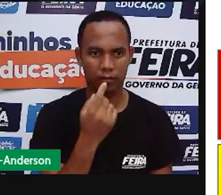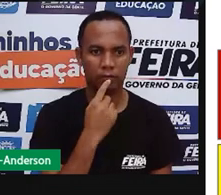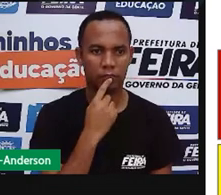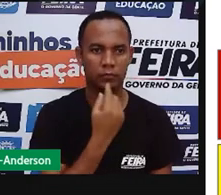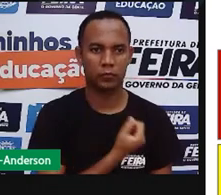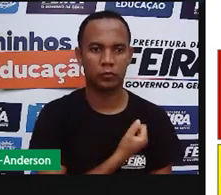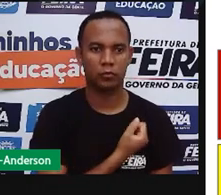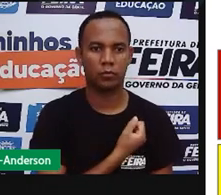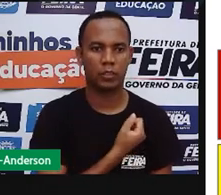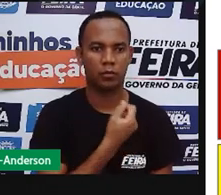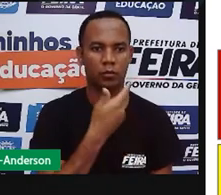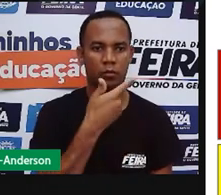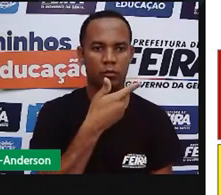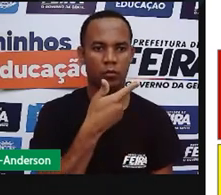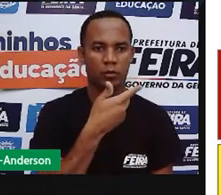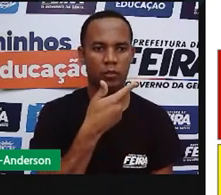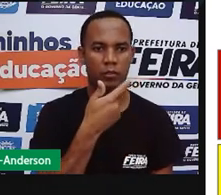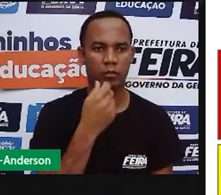número 2.